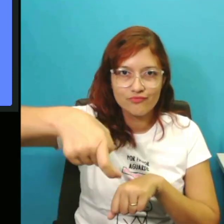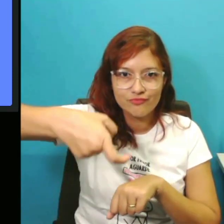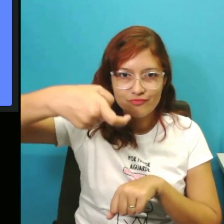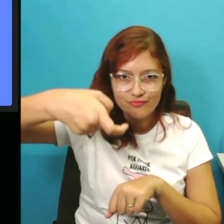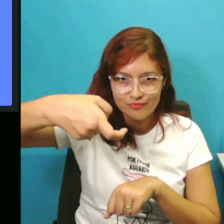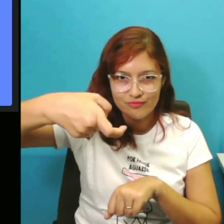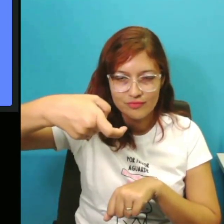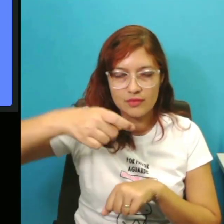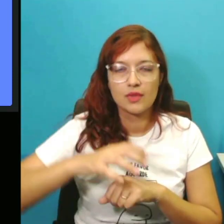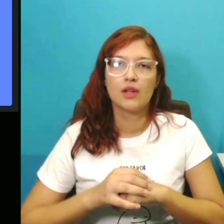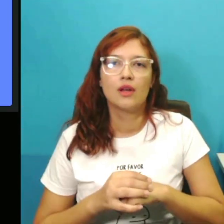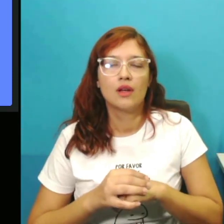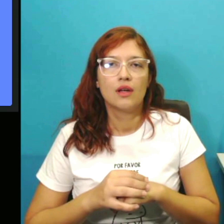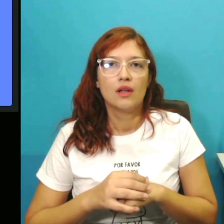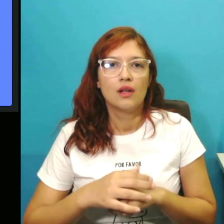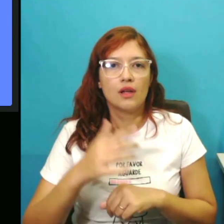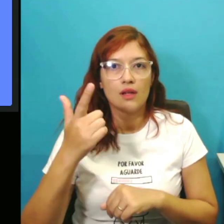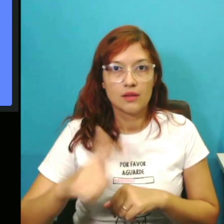um anzol,